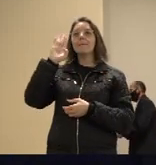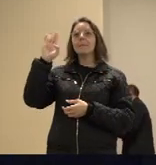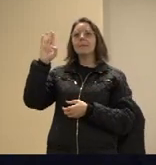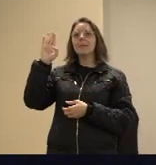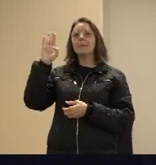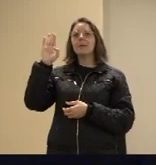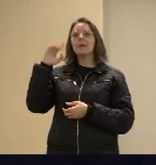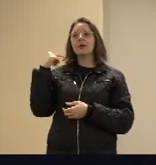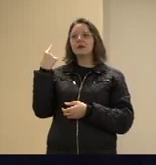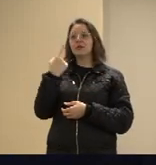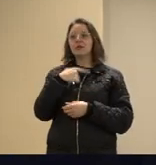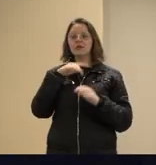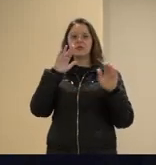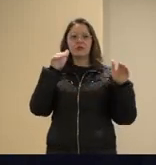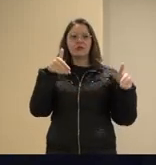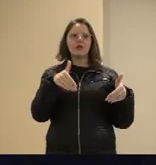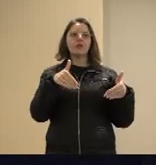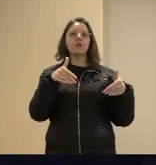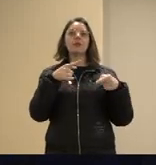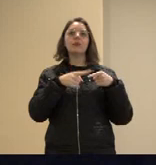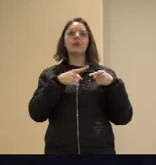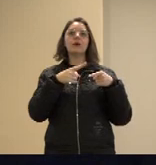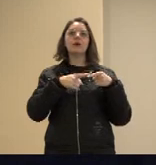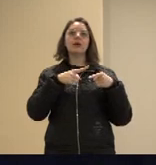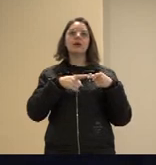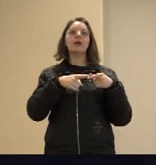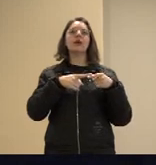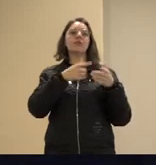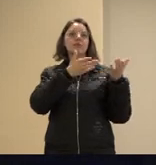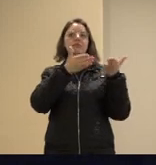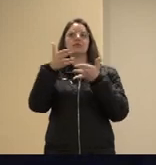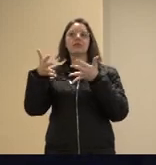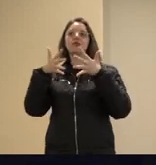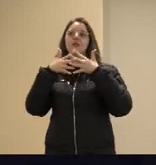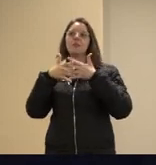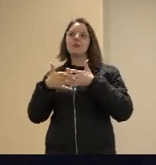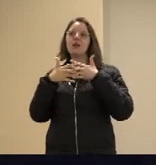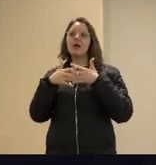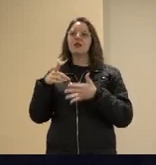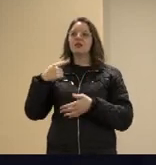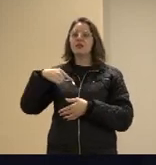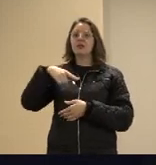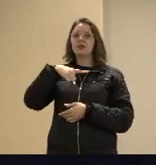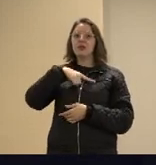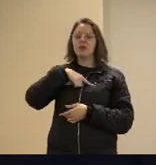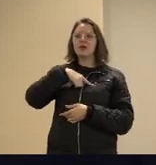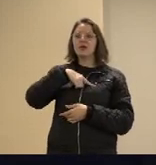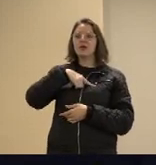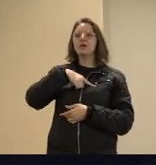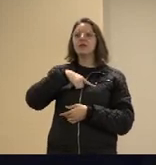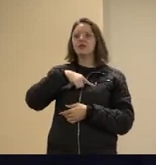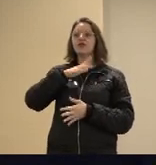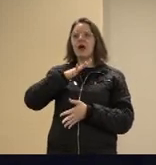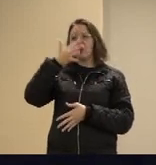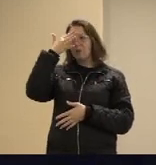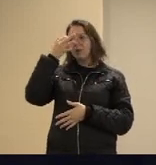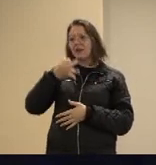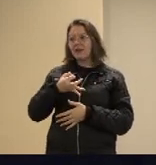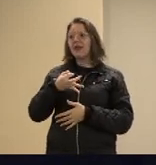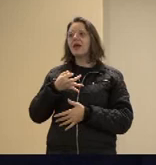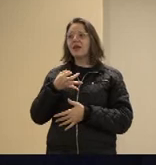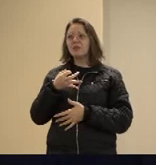que é muito complexo, e exige de nós todos um entendimento claro e a